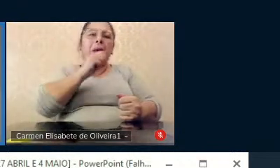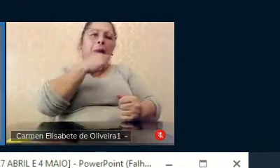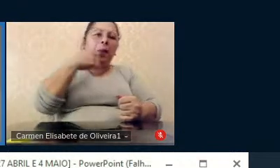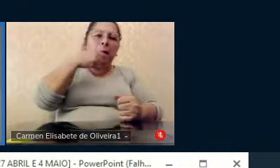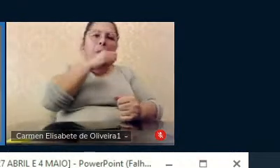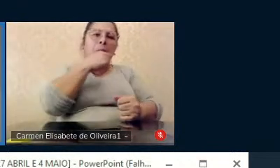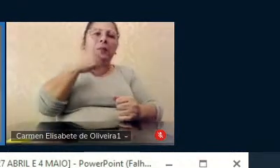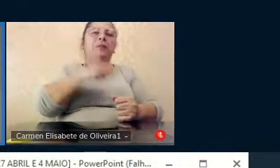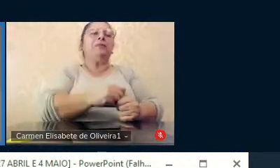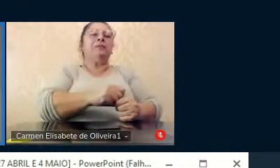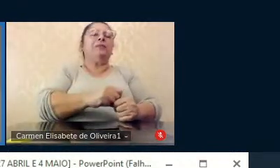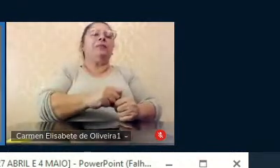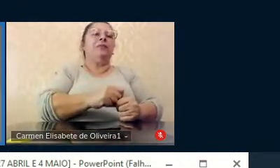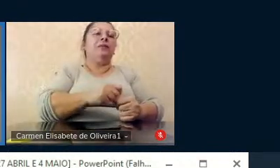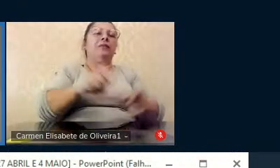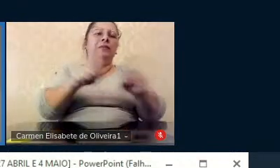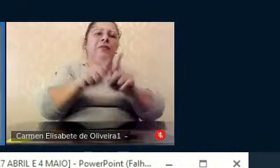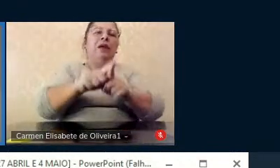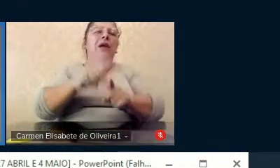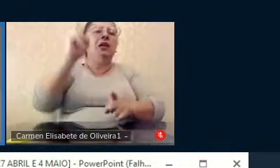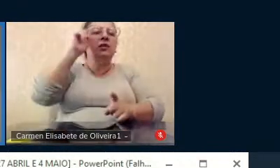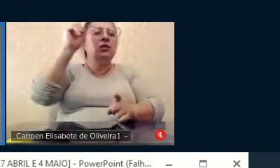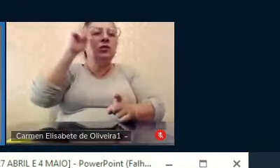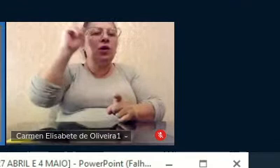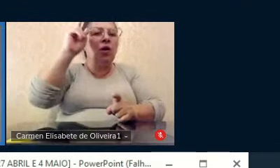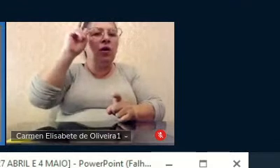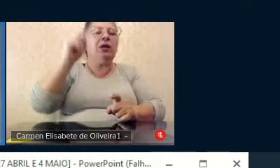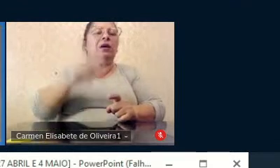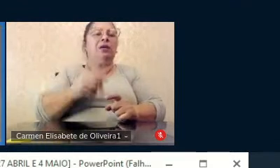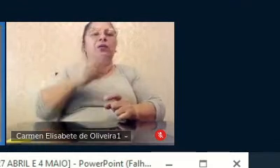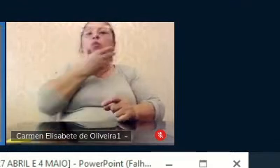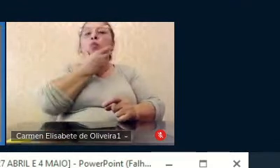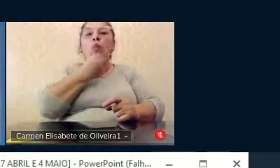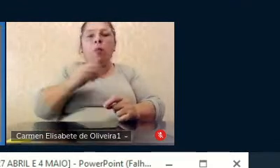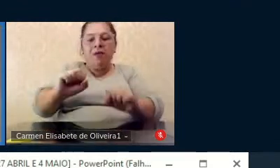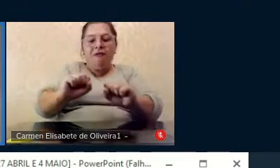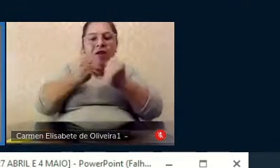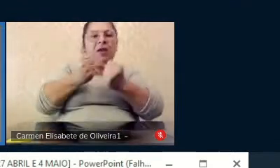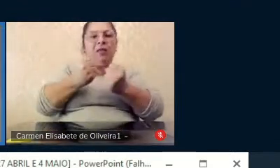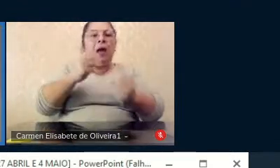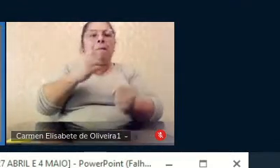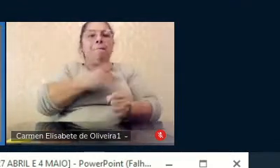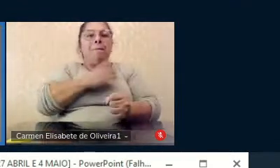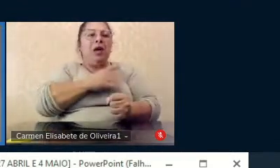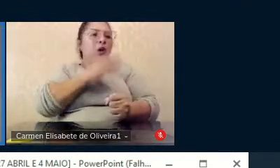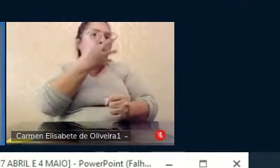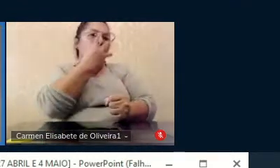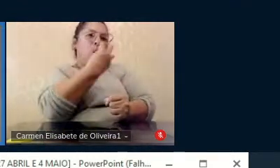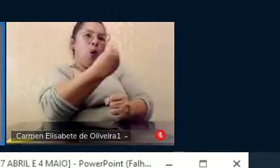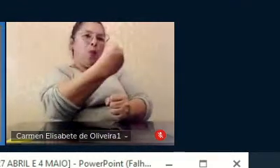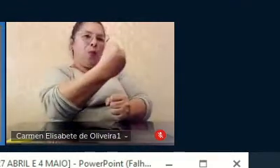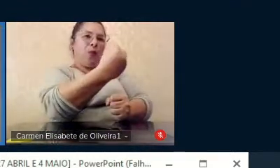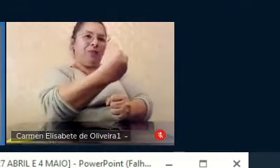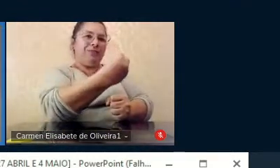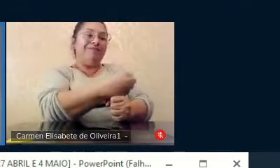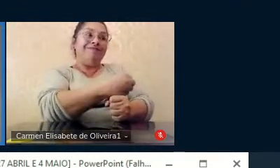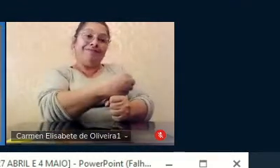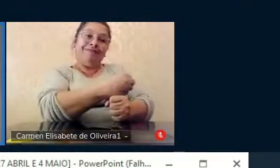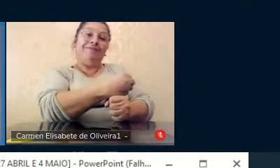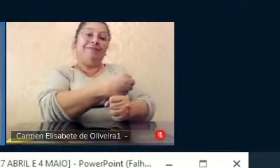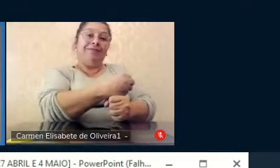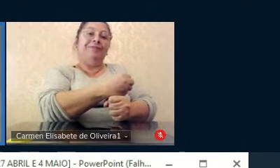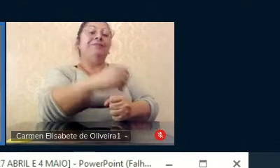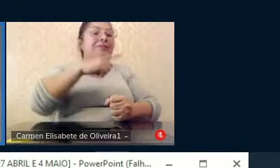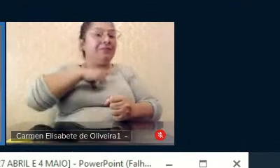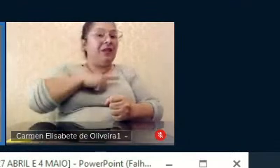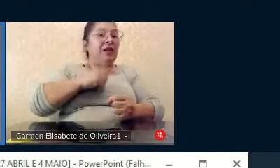ele traz a história do Chapeuzinho Amarelo quando ela enfrenta o medo dela em relação ao lobo, né? E ali eu